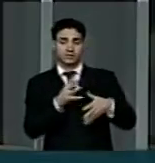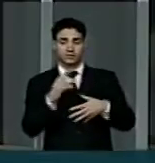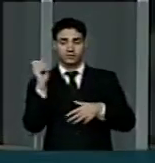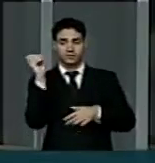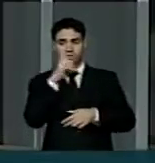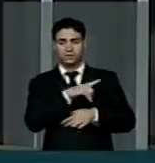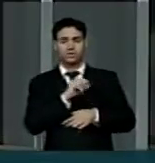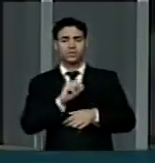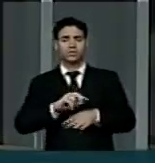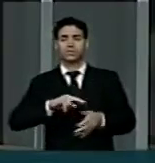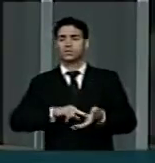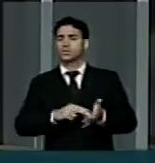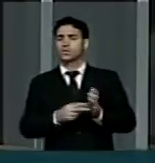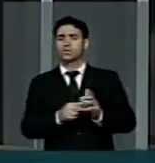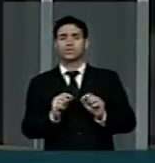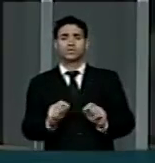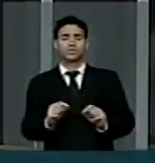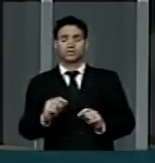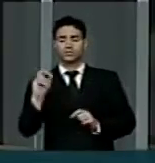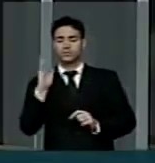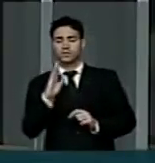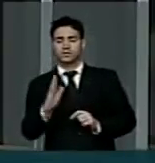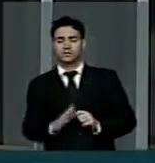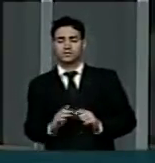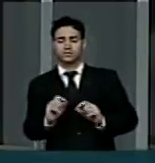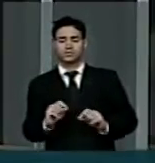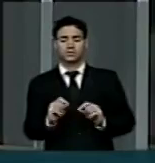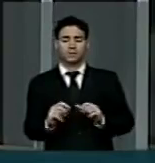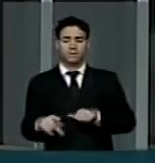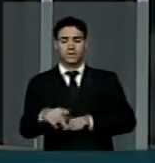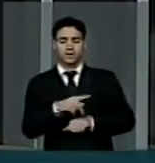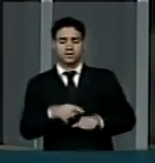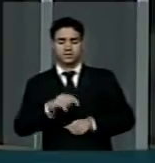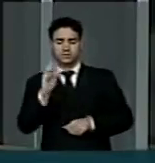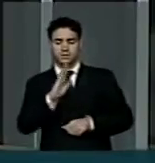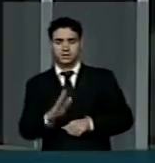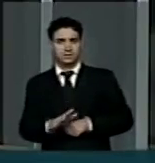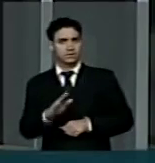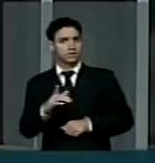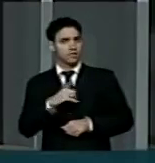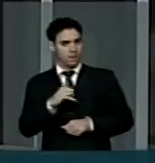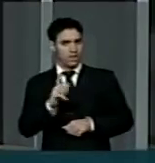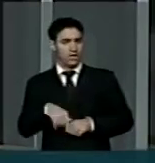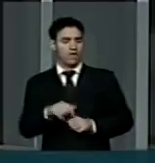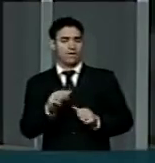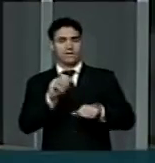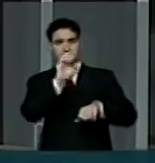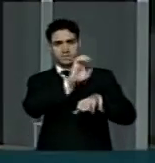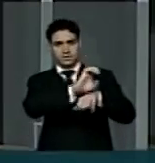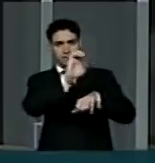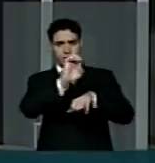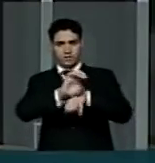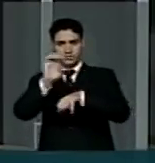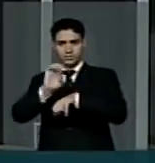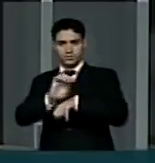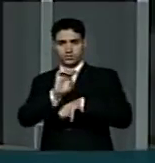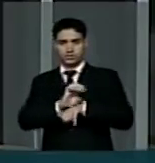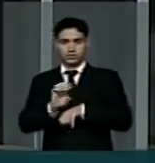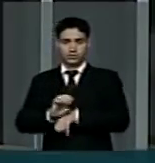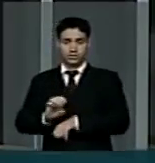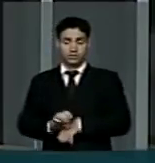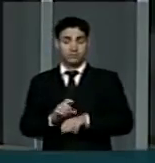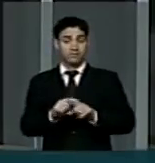é o Brasil? O que é a nação brasileira? É um conjunto de estados, mas é